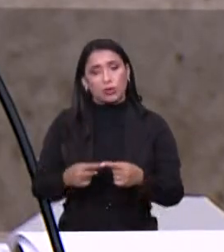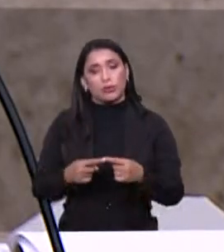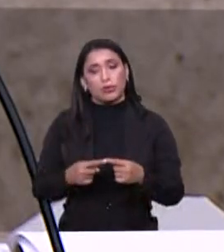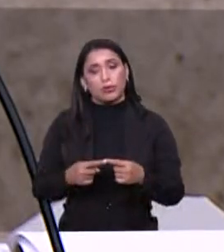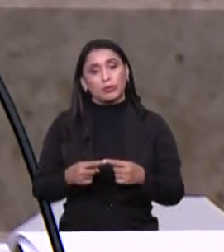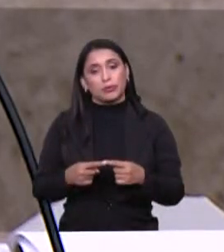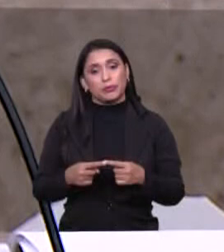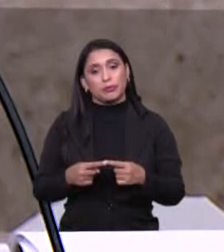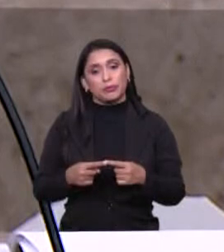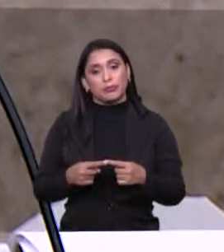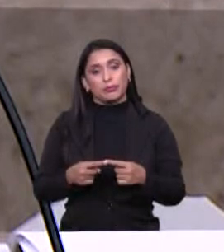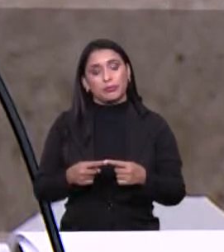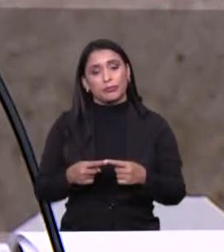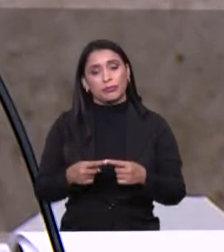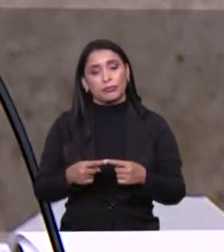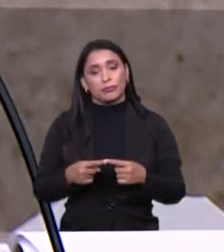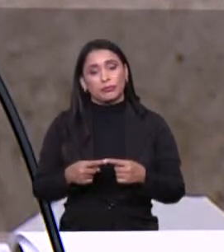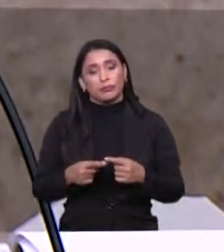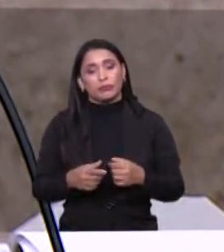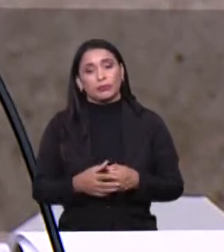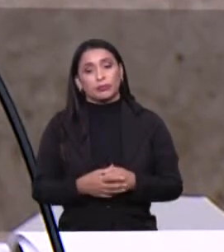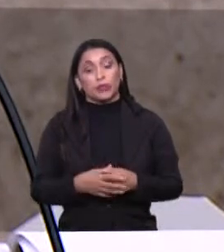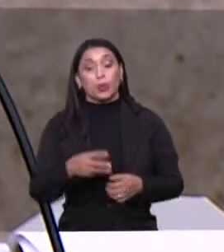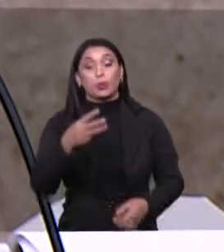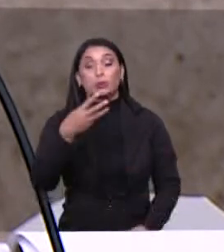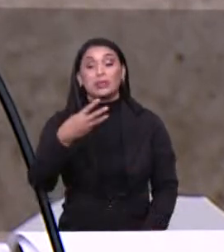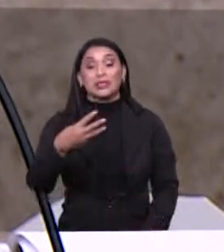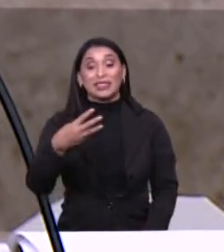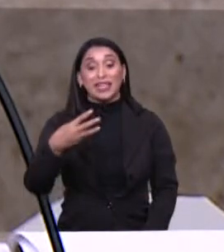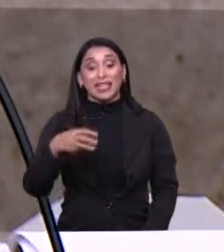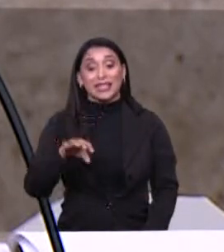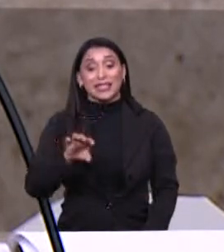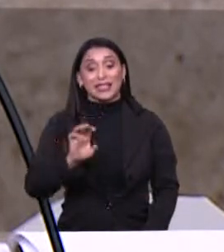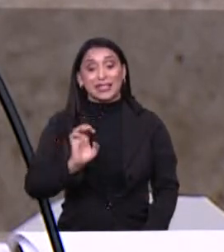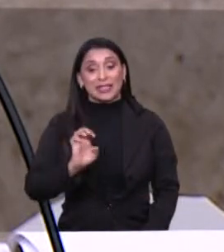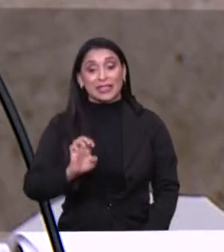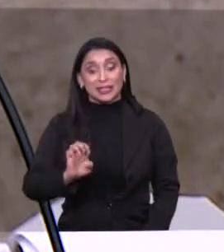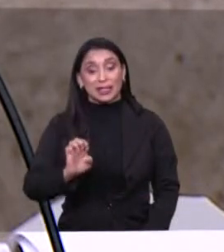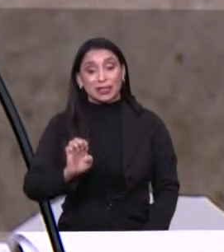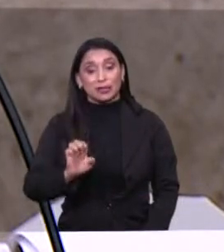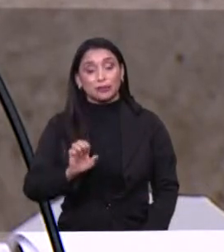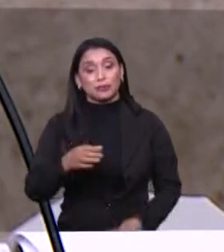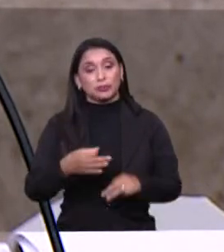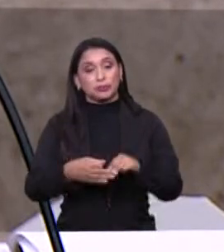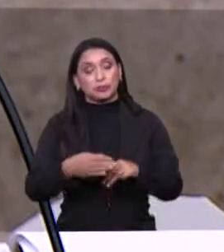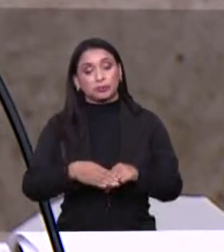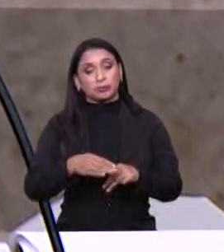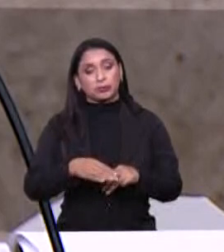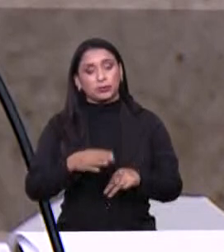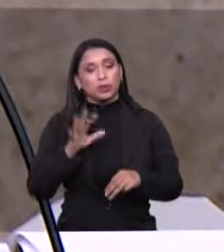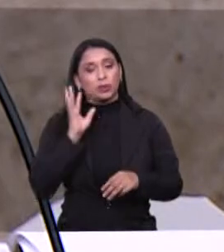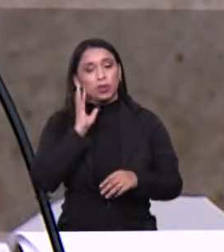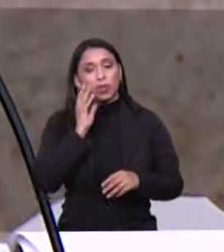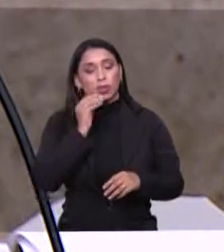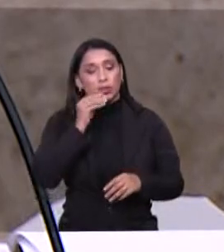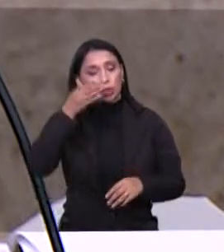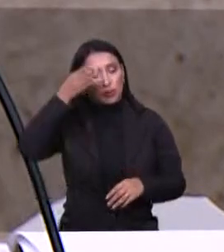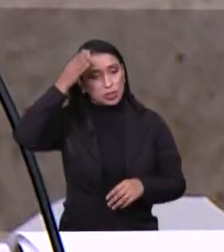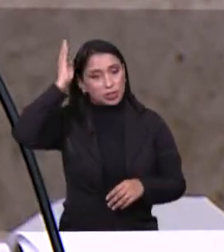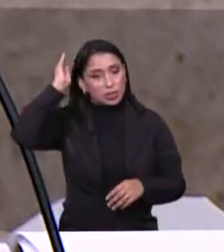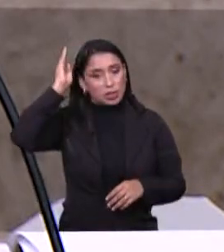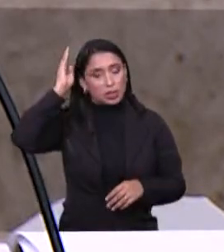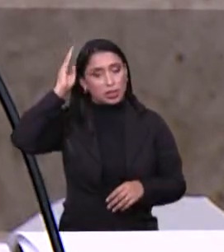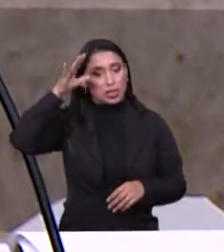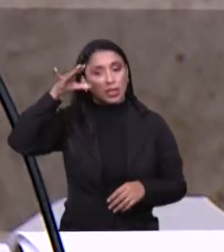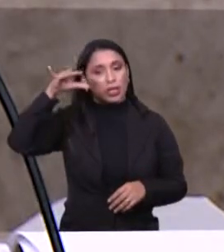Só que... Tirando essa designação. Faz uma explicitação. O ministro Dias Toffoli, o ministro Cristiano Zanin e o